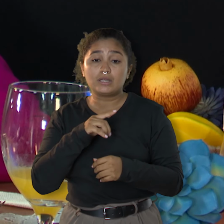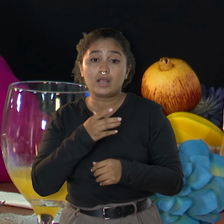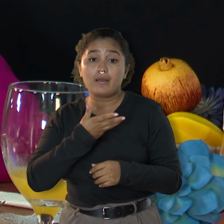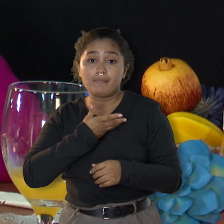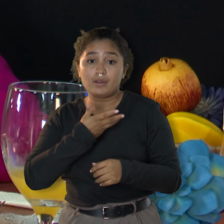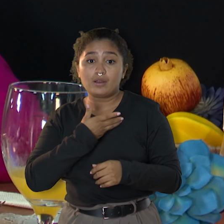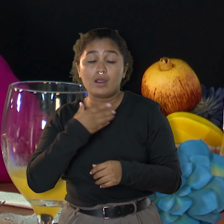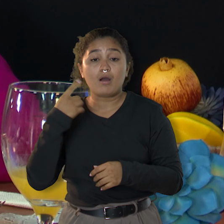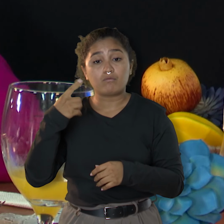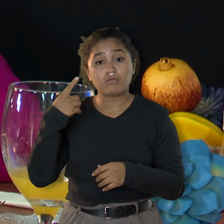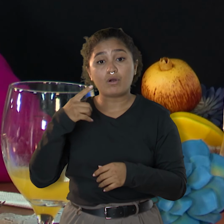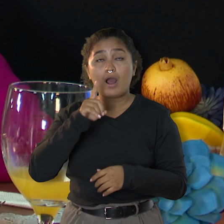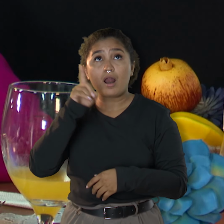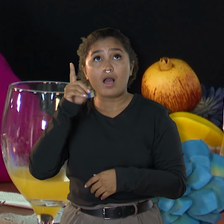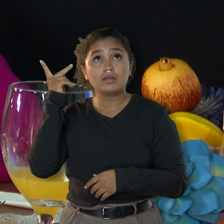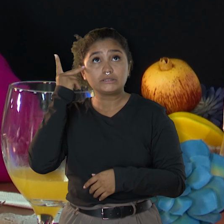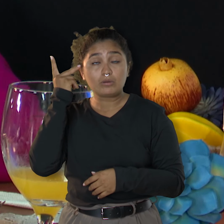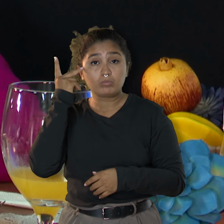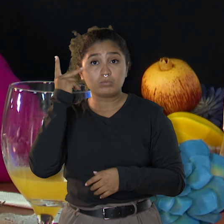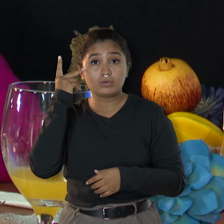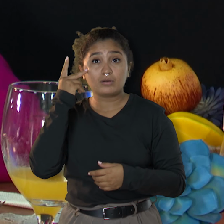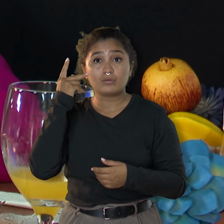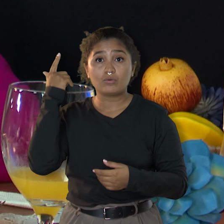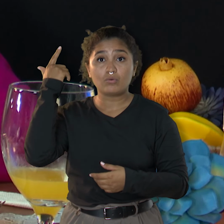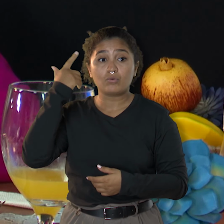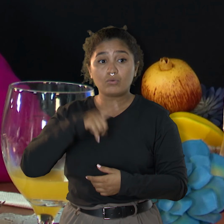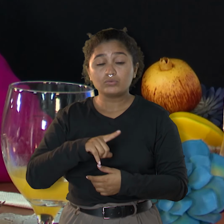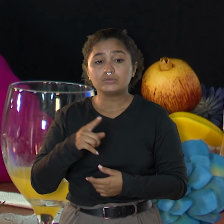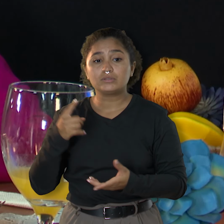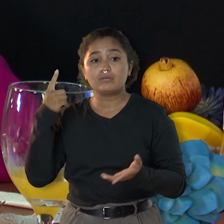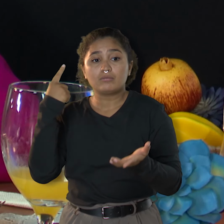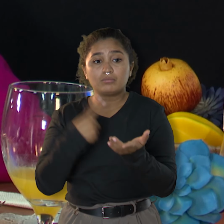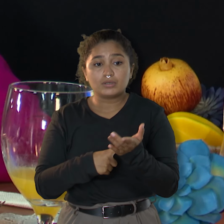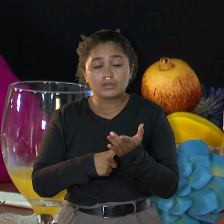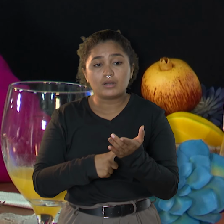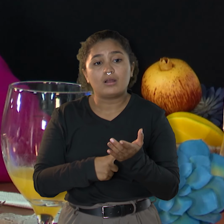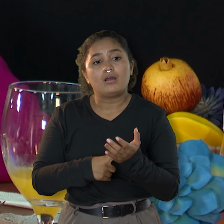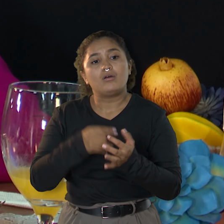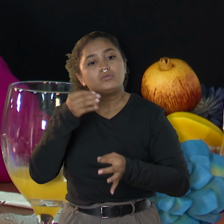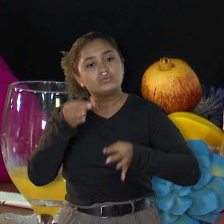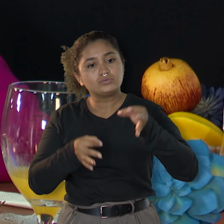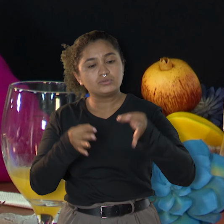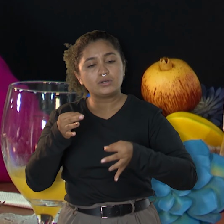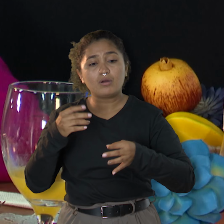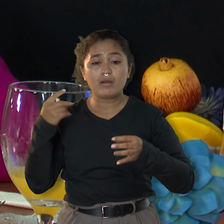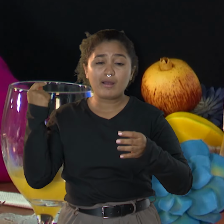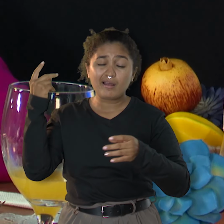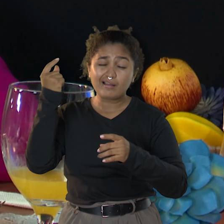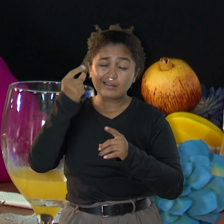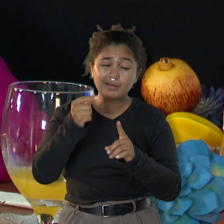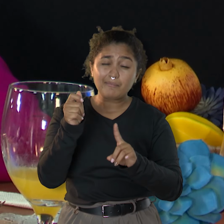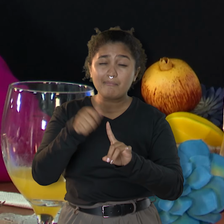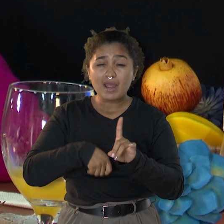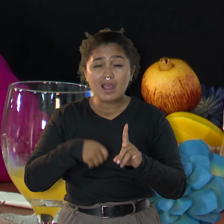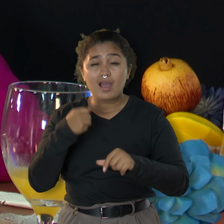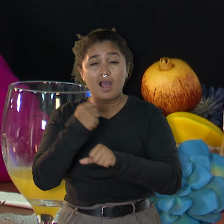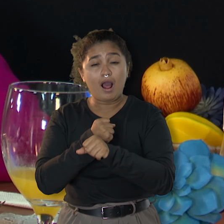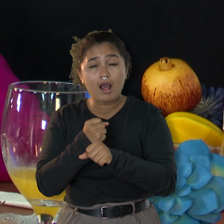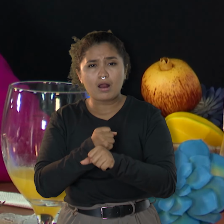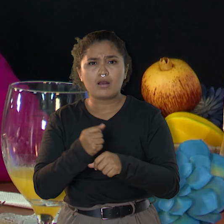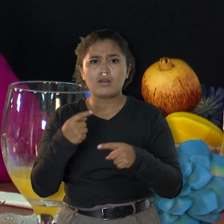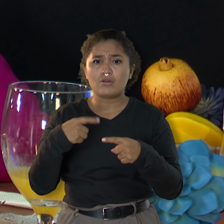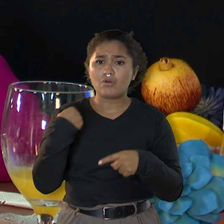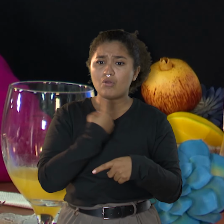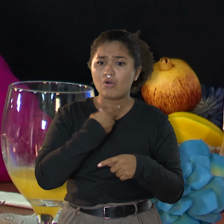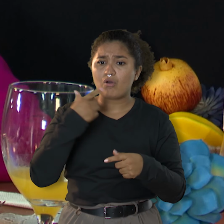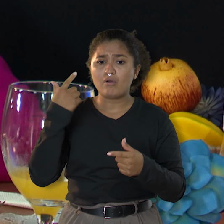que é advogada em São Paulo. Olha, para conseguir marcar uma audiência num juizado, eu não sei quantos meses ou mais de ano. Poxa, aqui a